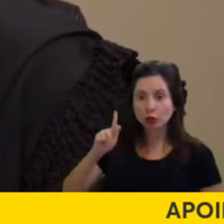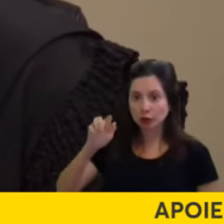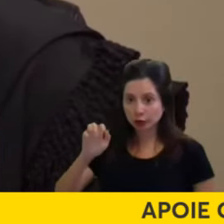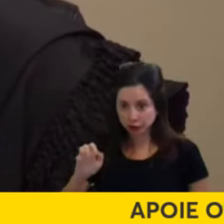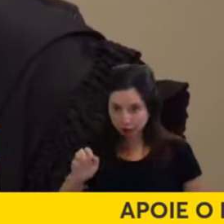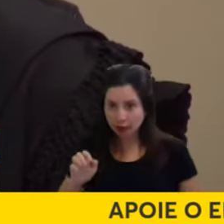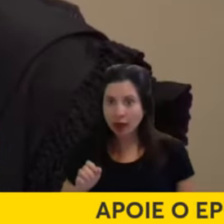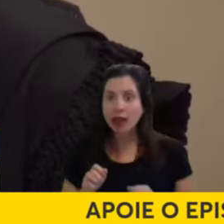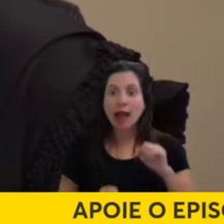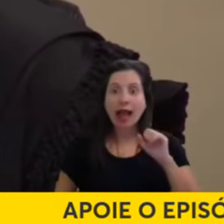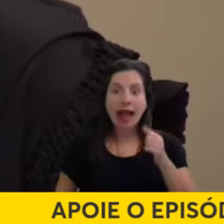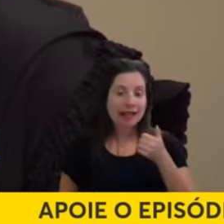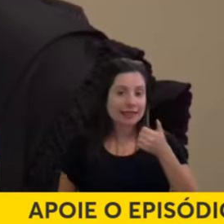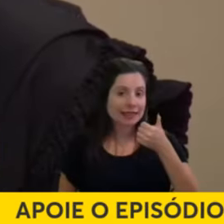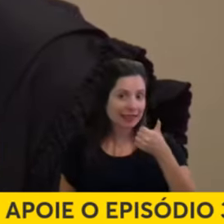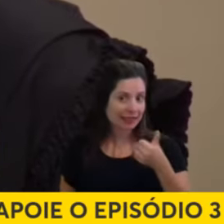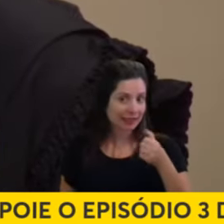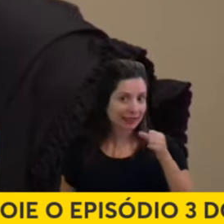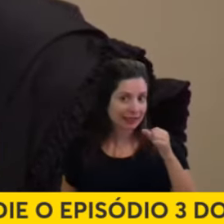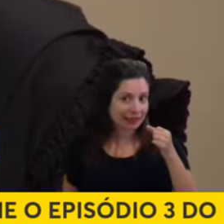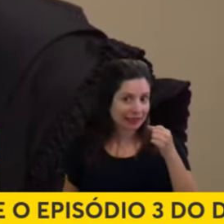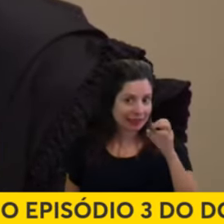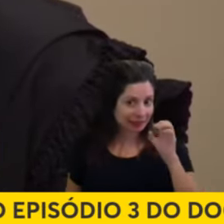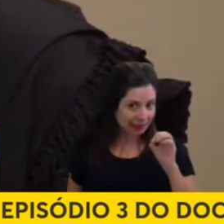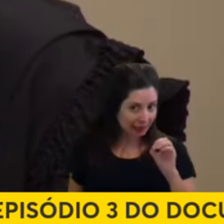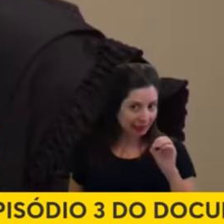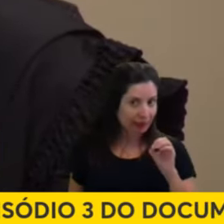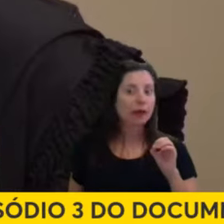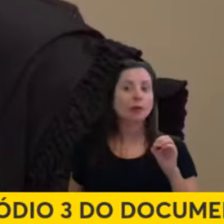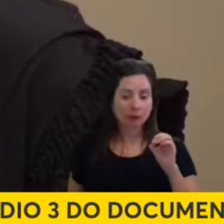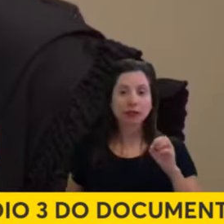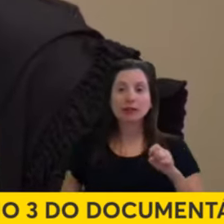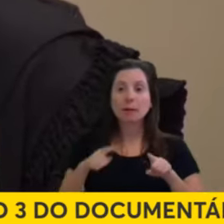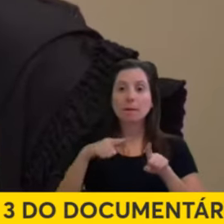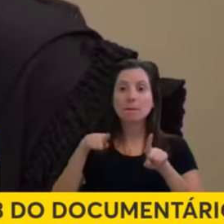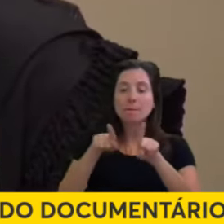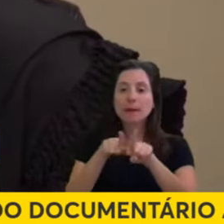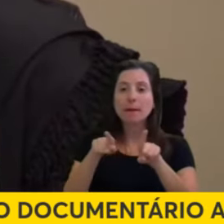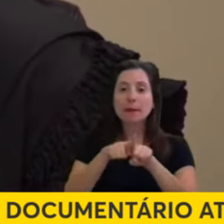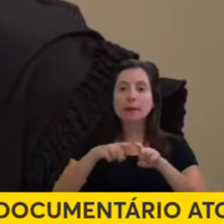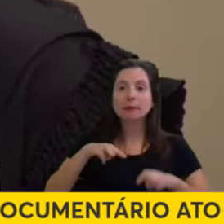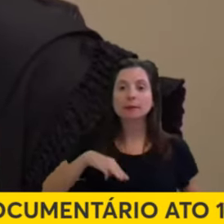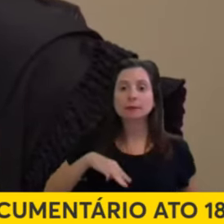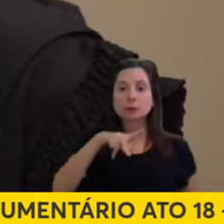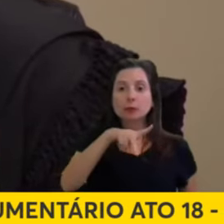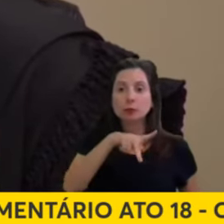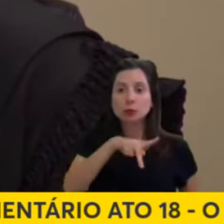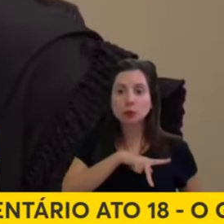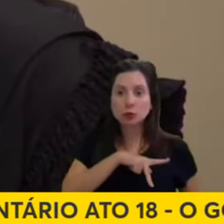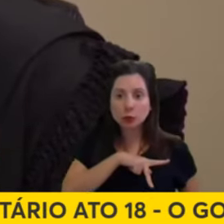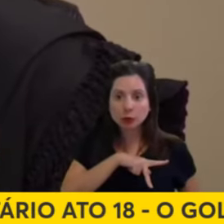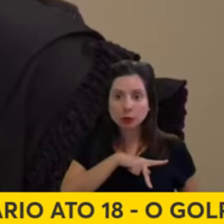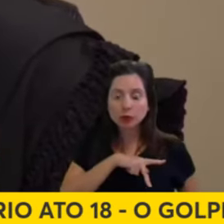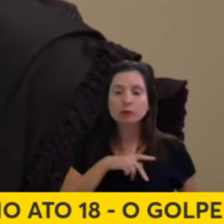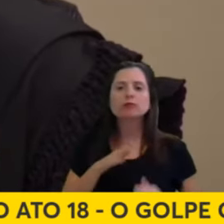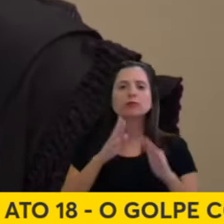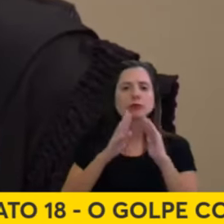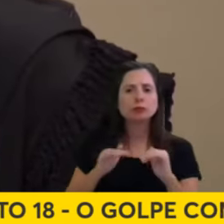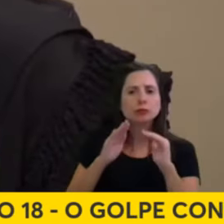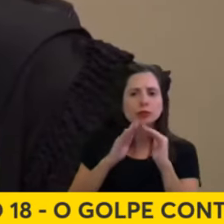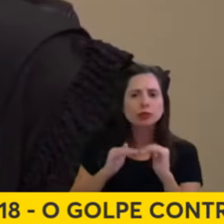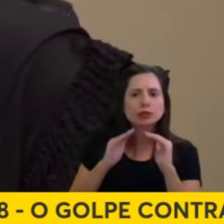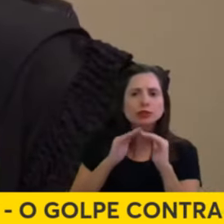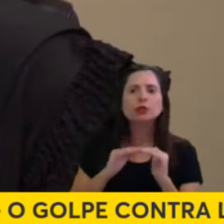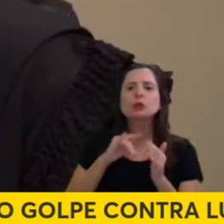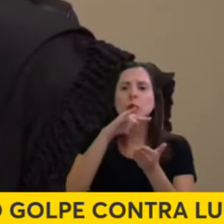642 9864 e a manifestação do Ministério Público constatando se haver identidade parcial da causa de pedir e dos pedidos em